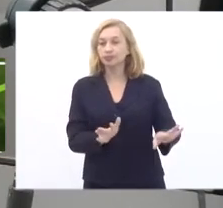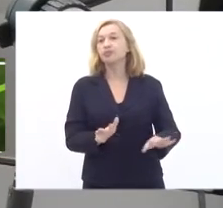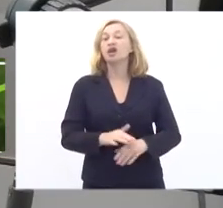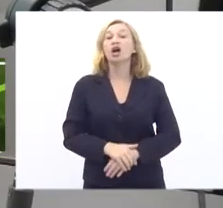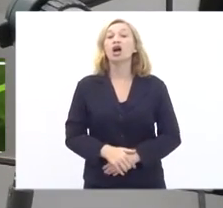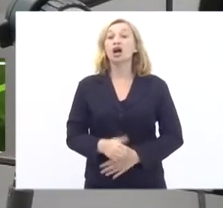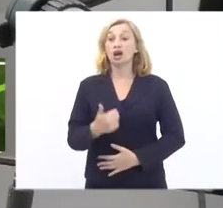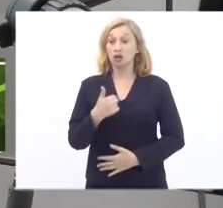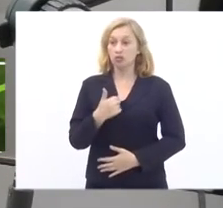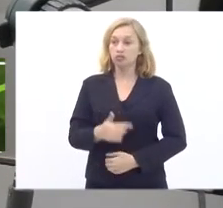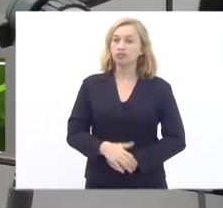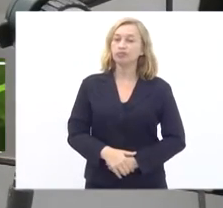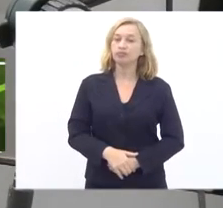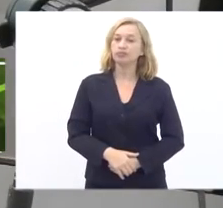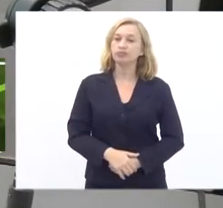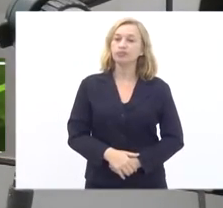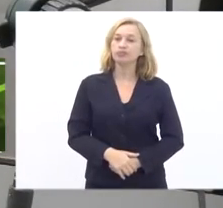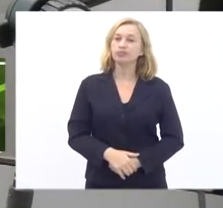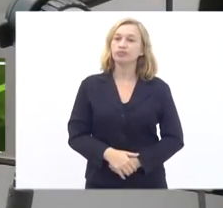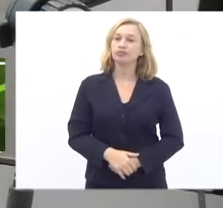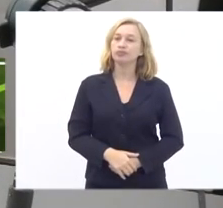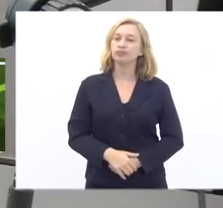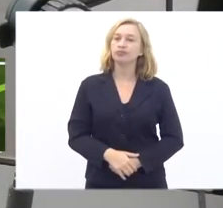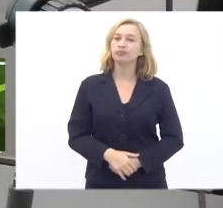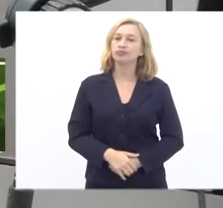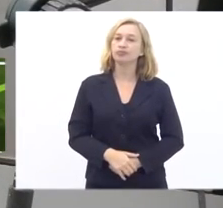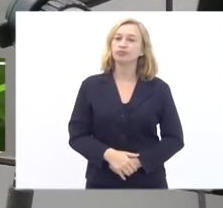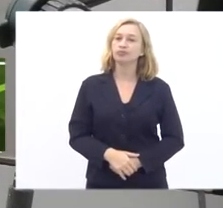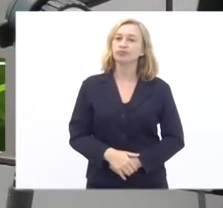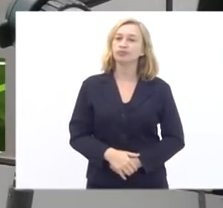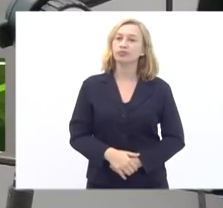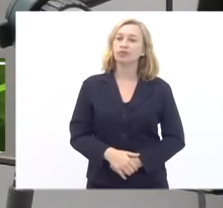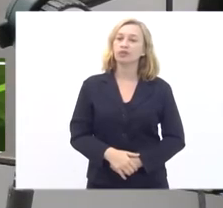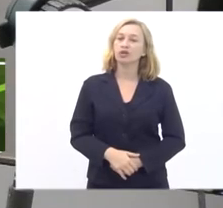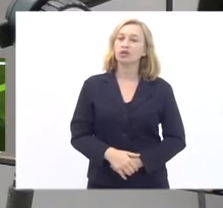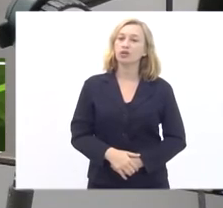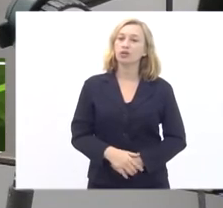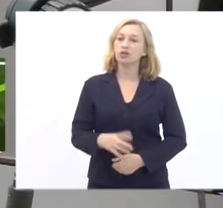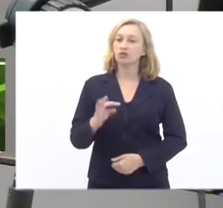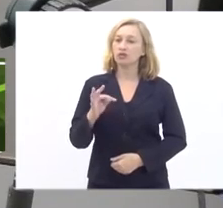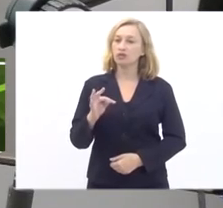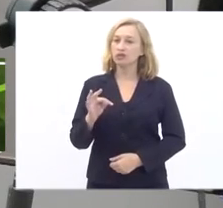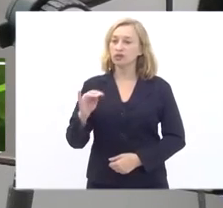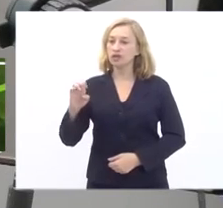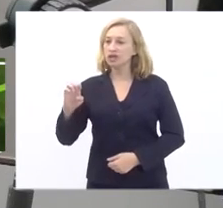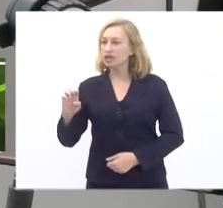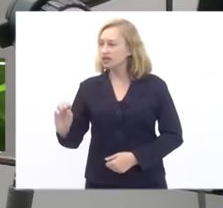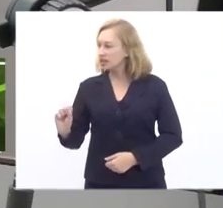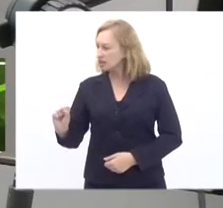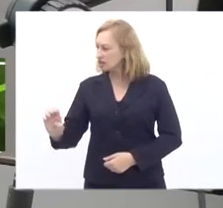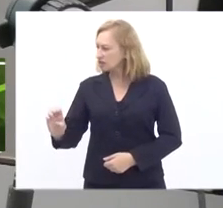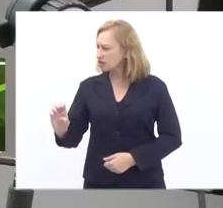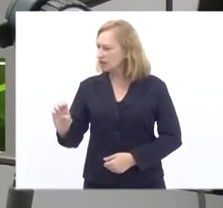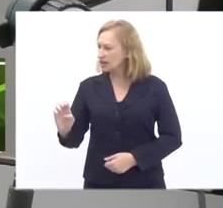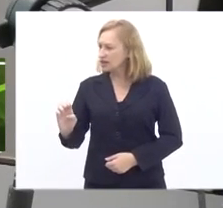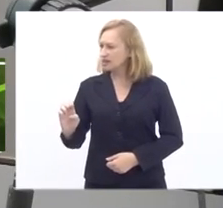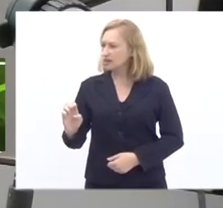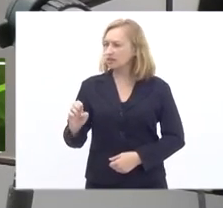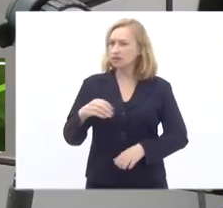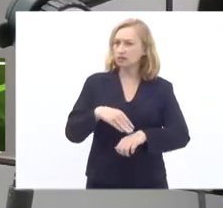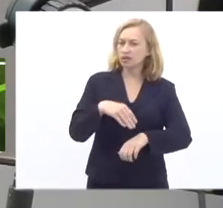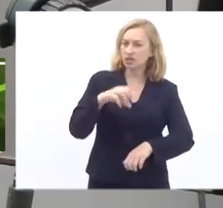Eu vou me permitir, quando eu fiz a minha tese de mestrado na COP,